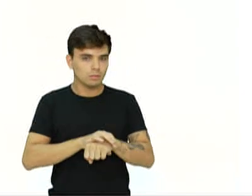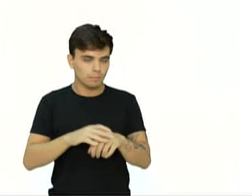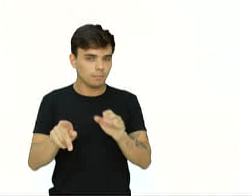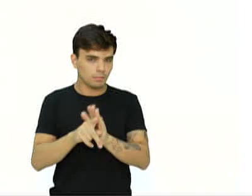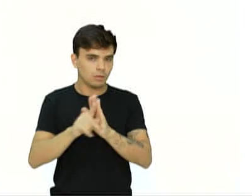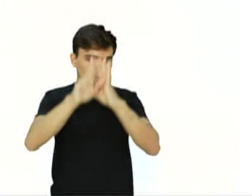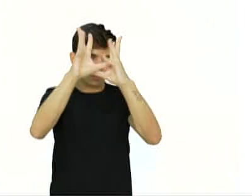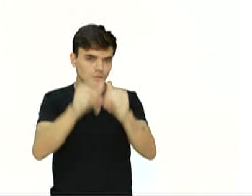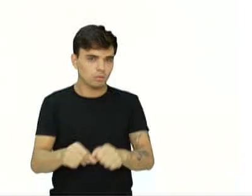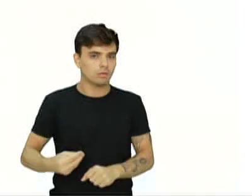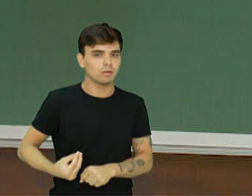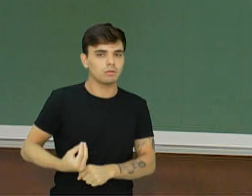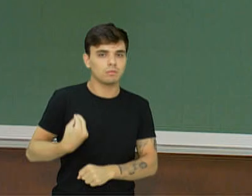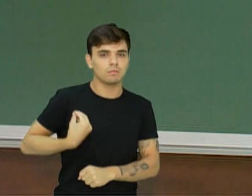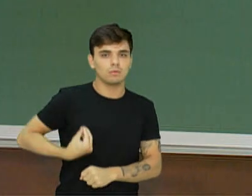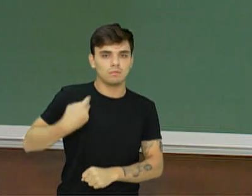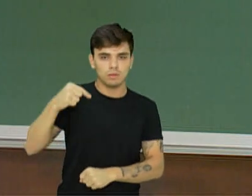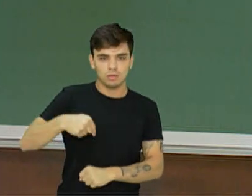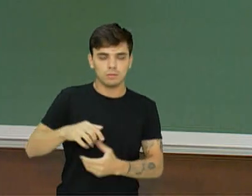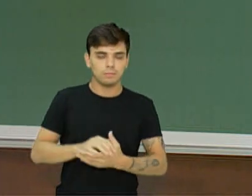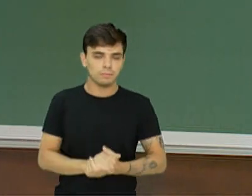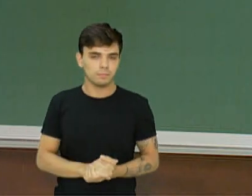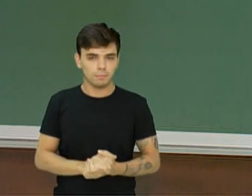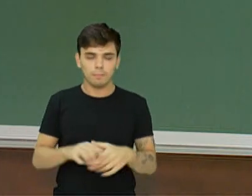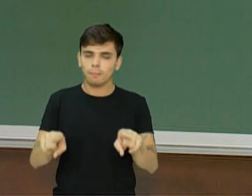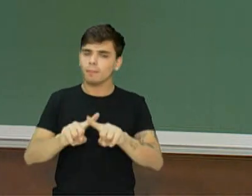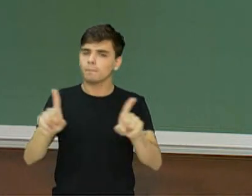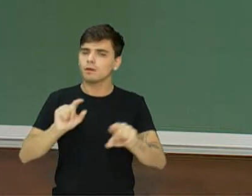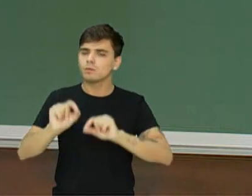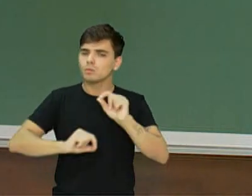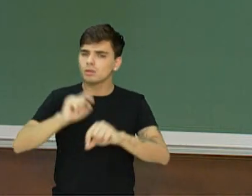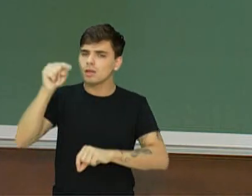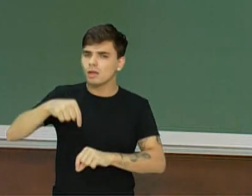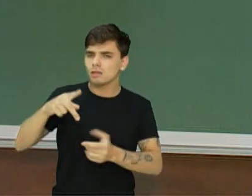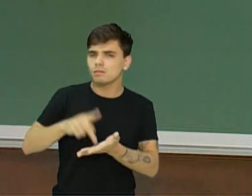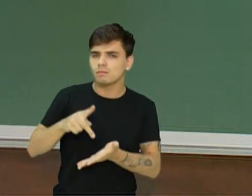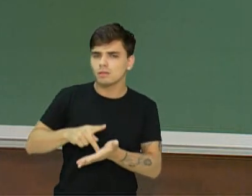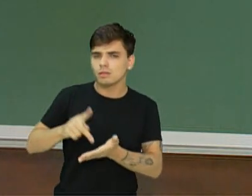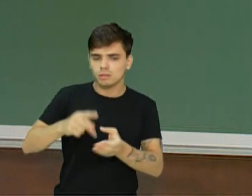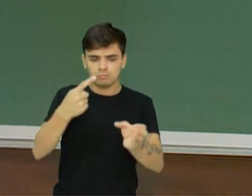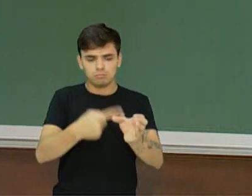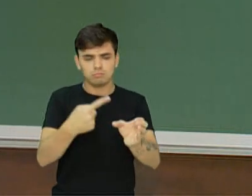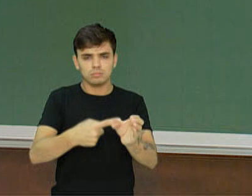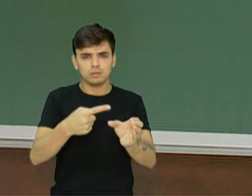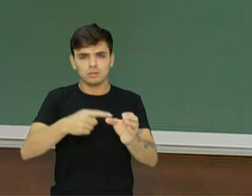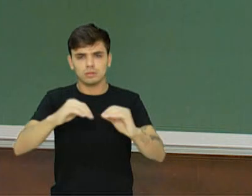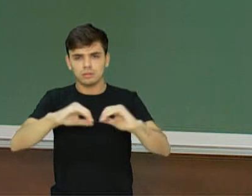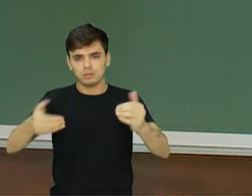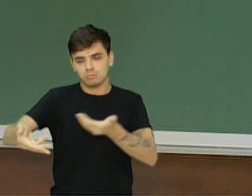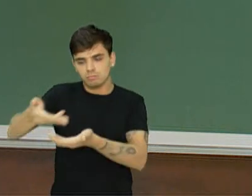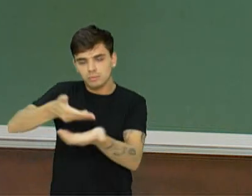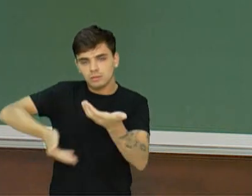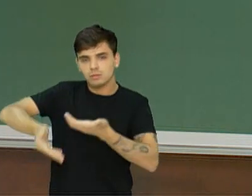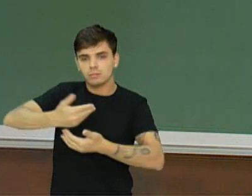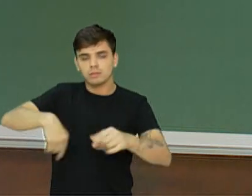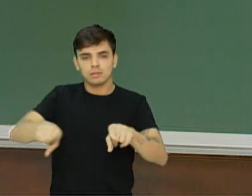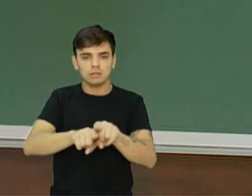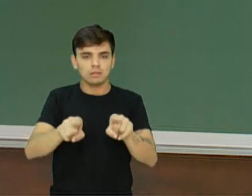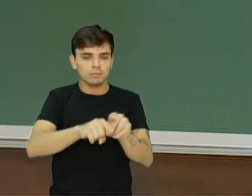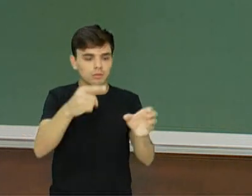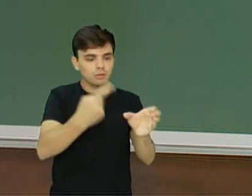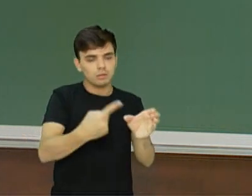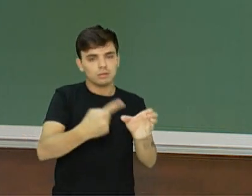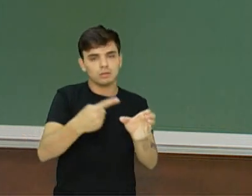garantidos a todos os cidadãos brasileiros. Mas o que exatamente é a cidadania participativa ou